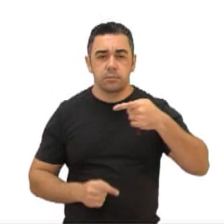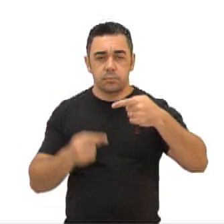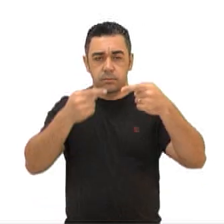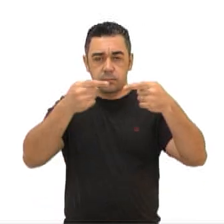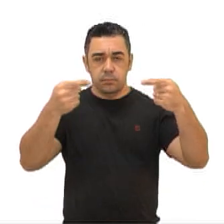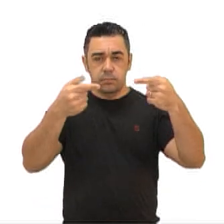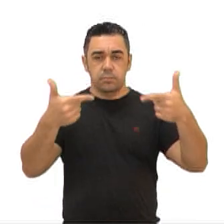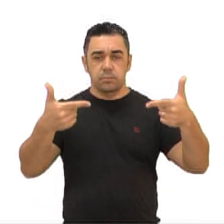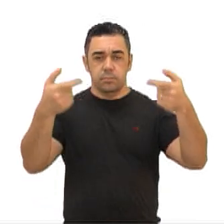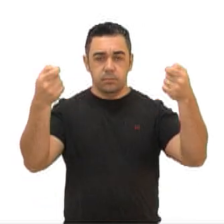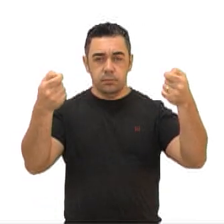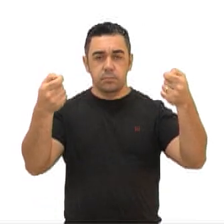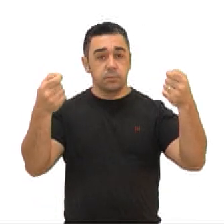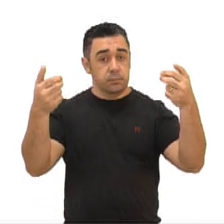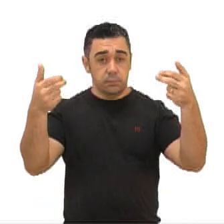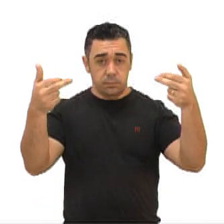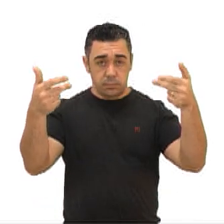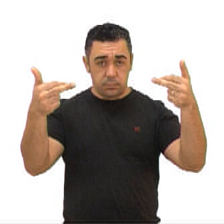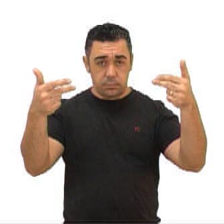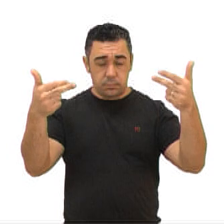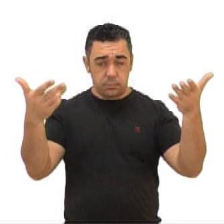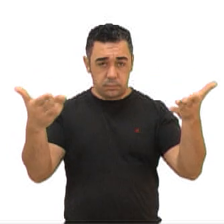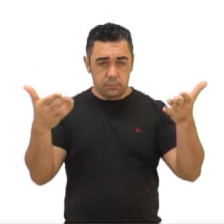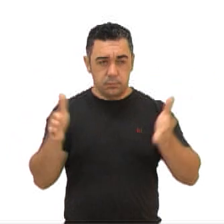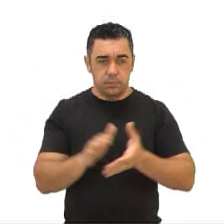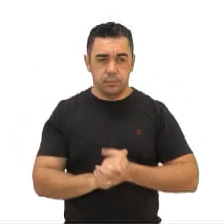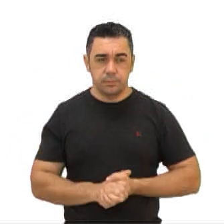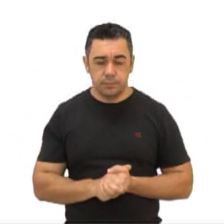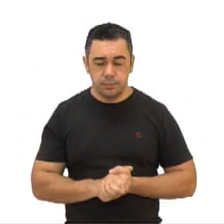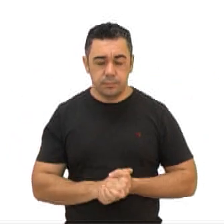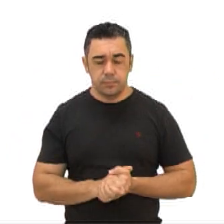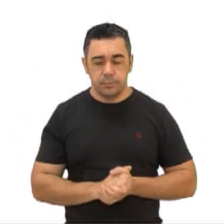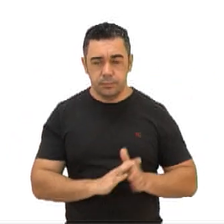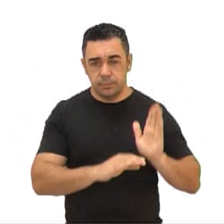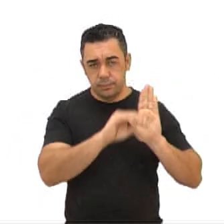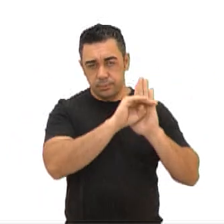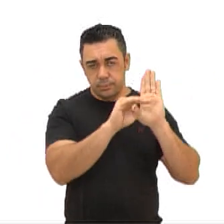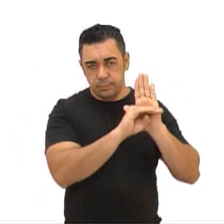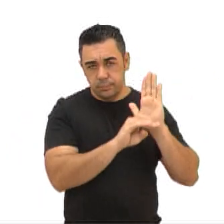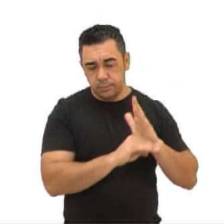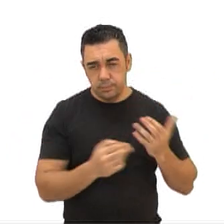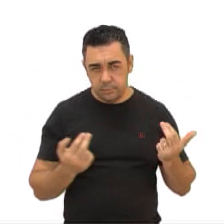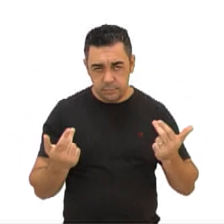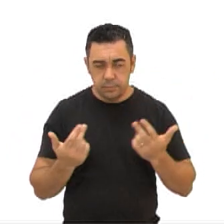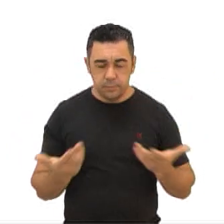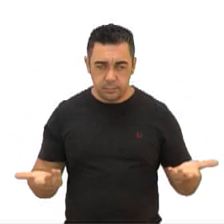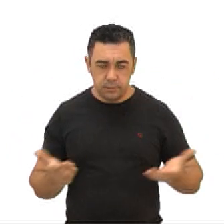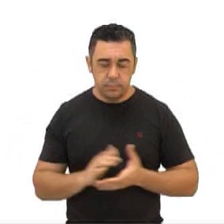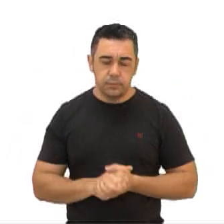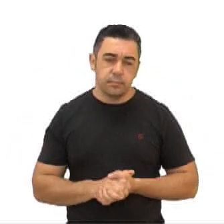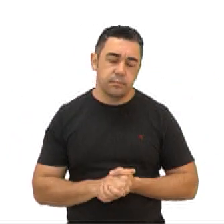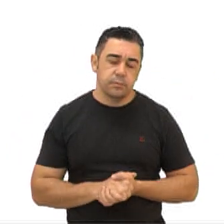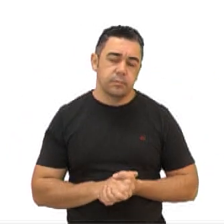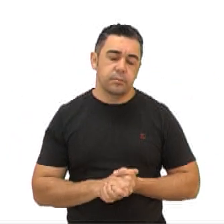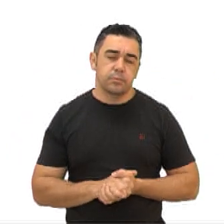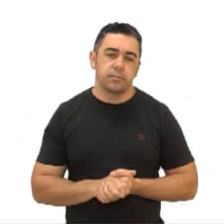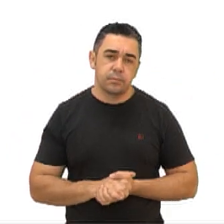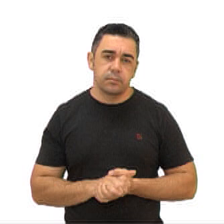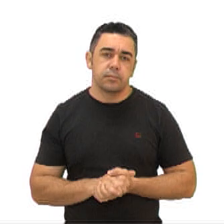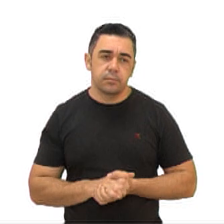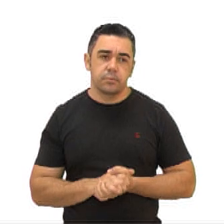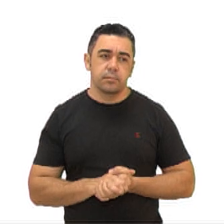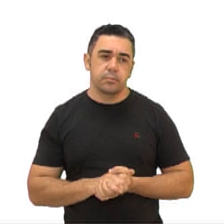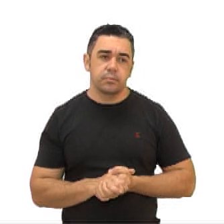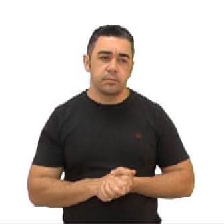no final, menos 20 igual a menos 20, também a gente tem a mesma equivalência, a mesma